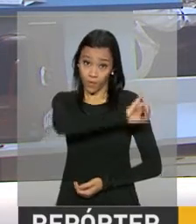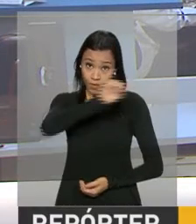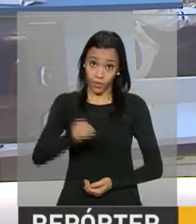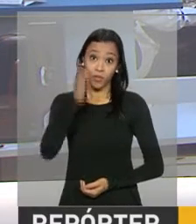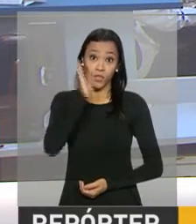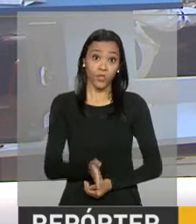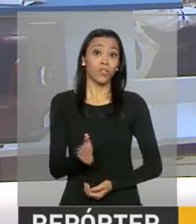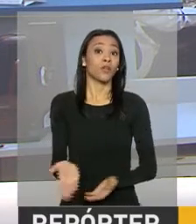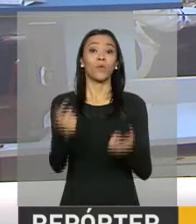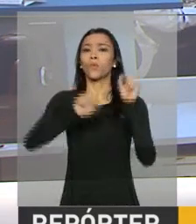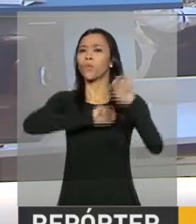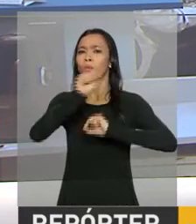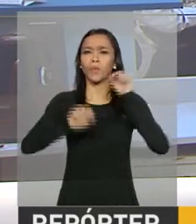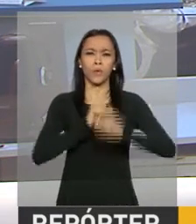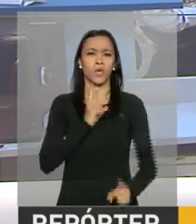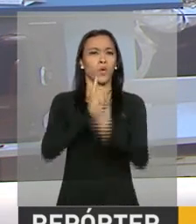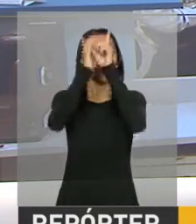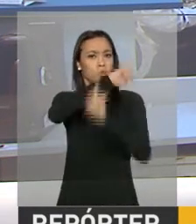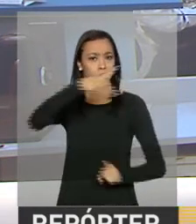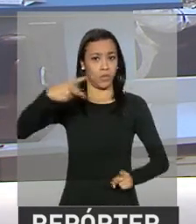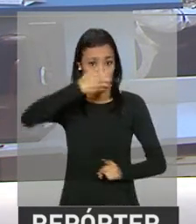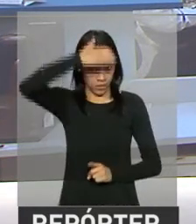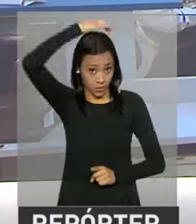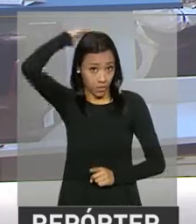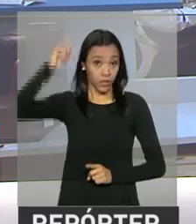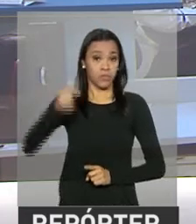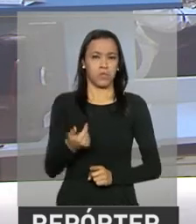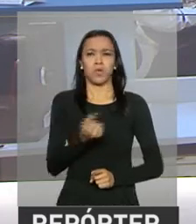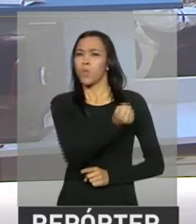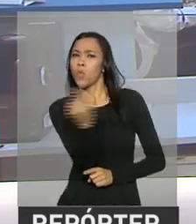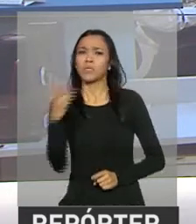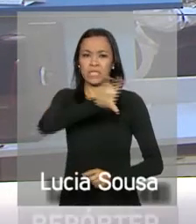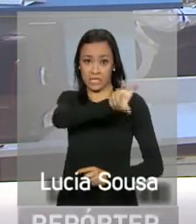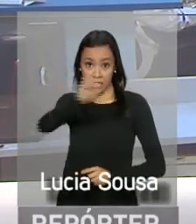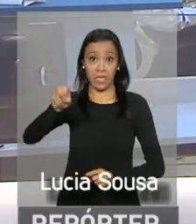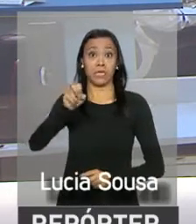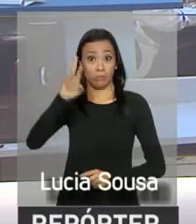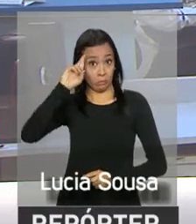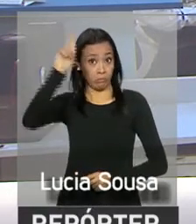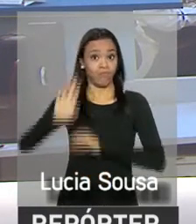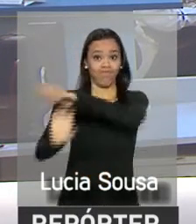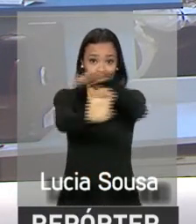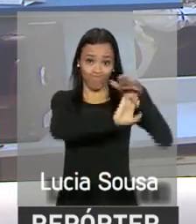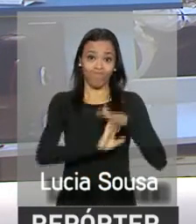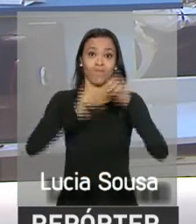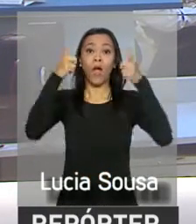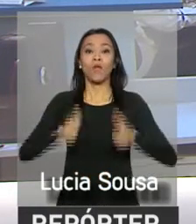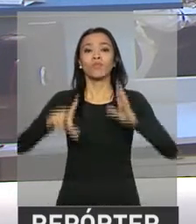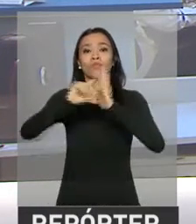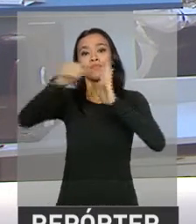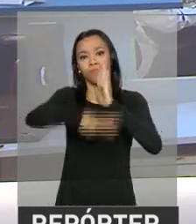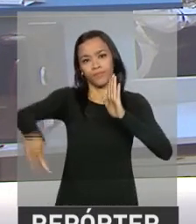Olá, estamos de volta para falar sobre o encontro do presidente em exercício Michel Temer com cerca de 500 empresários no Palácio do Planalto. São integrantes